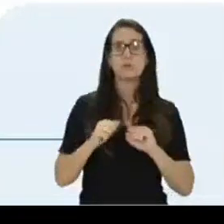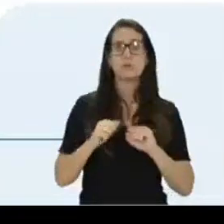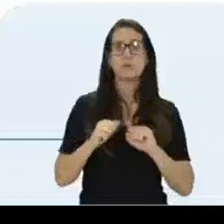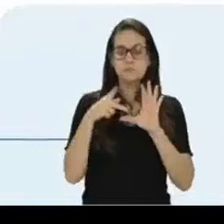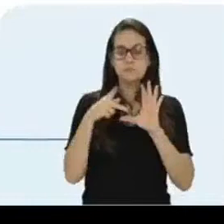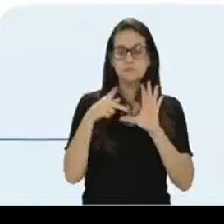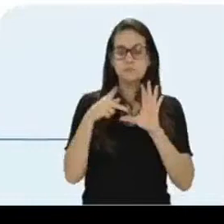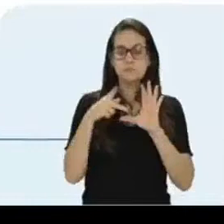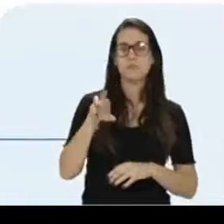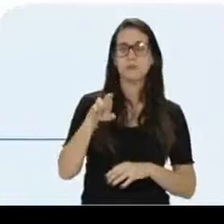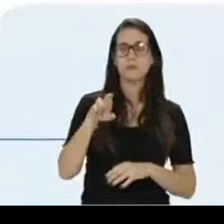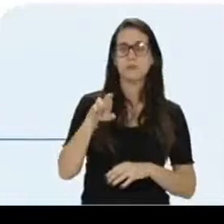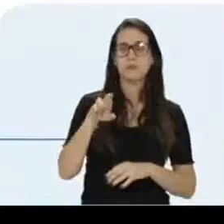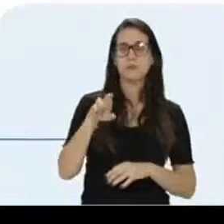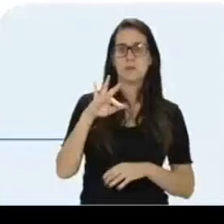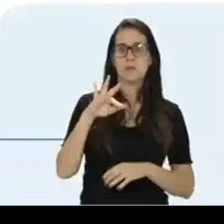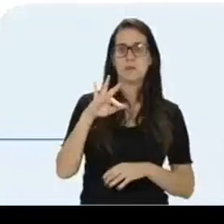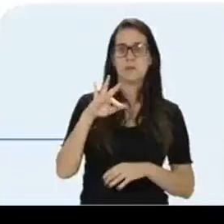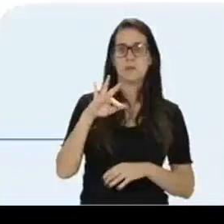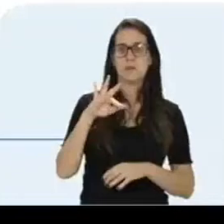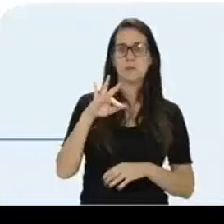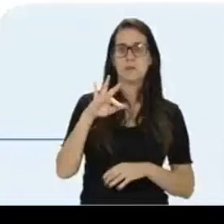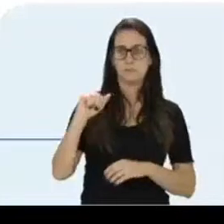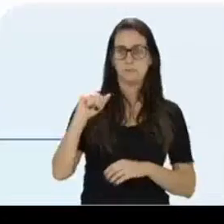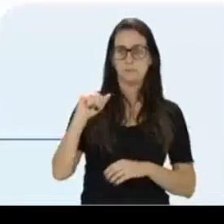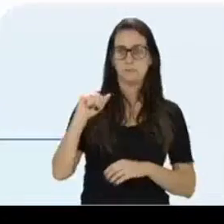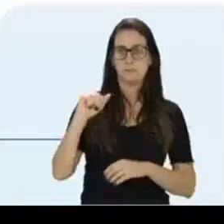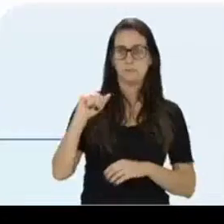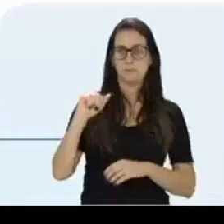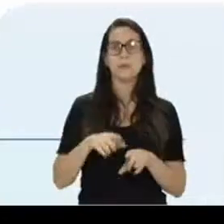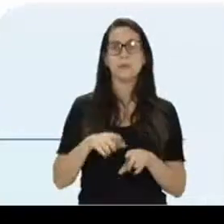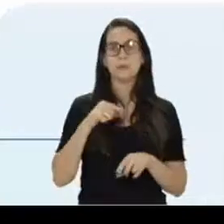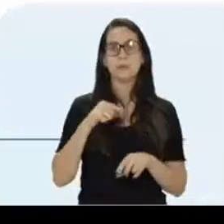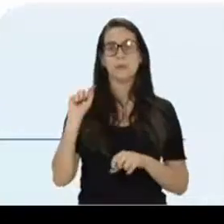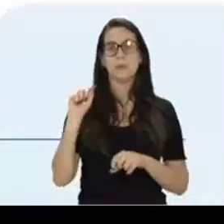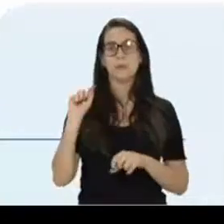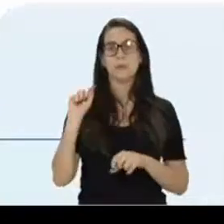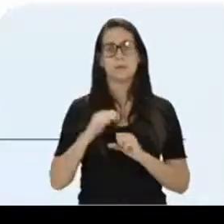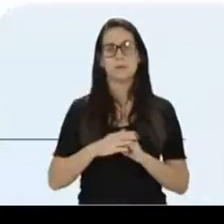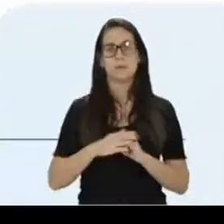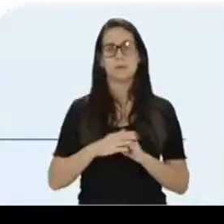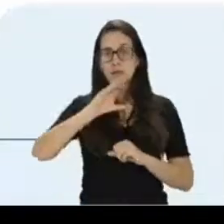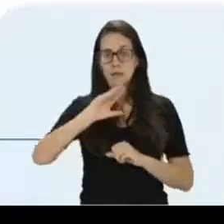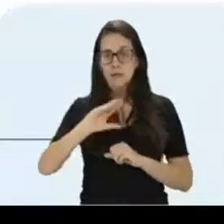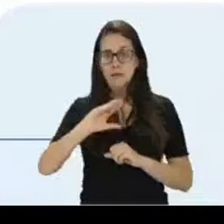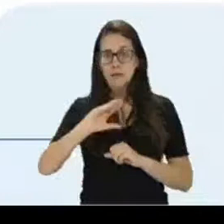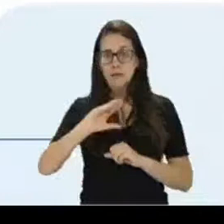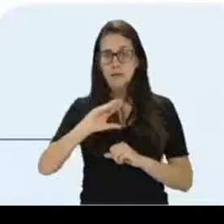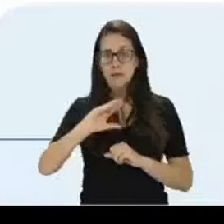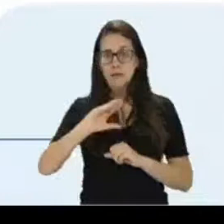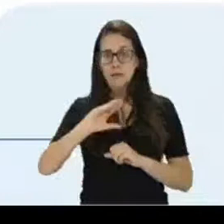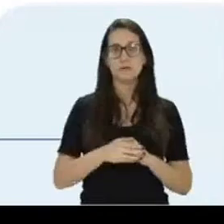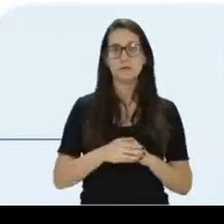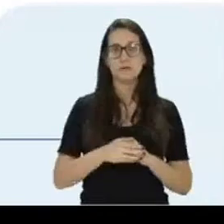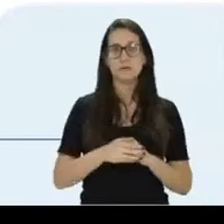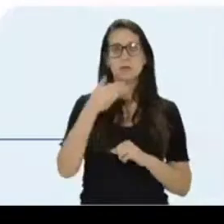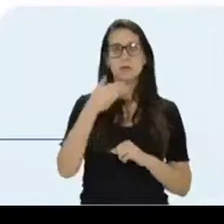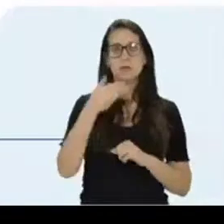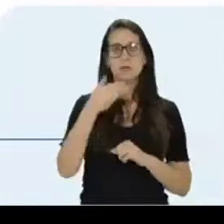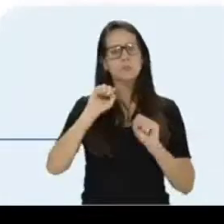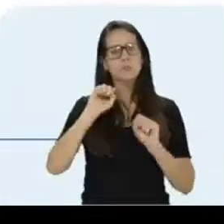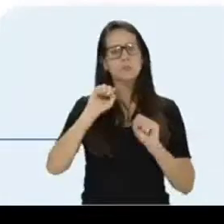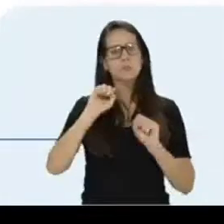periférica. Além desses constituintes, nós temos ainda os carboidratos. E os carboidratos, eles podem